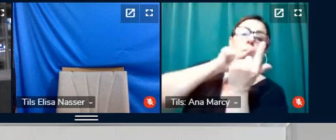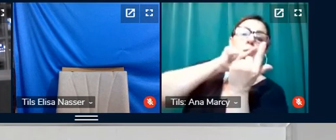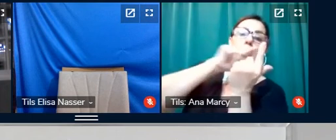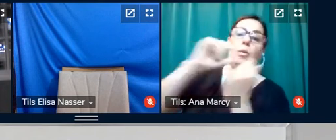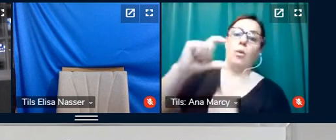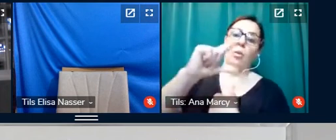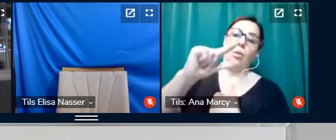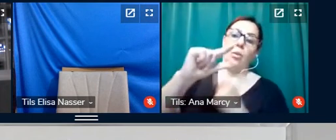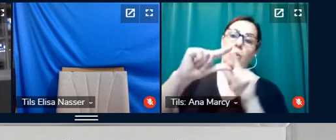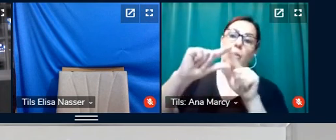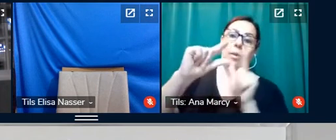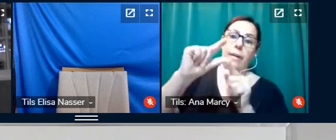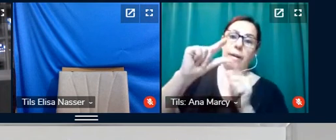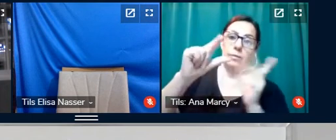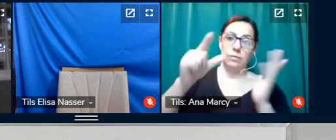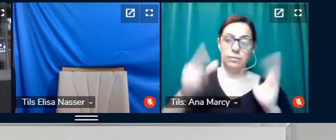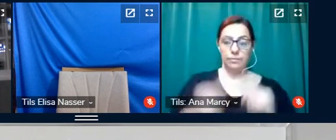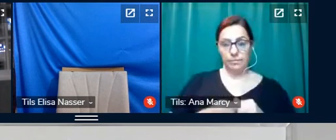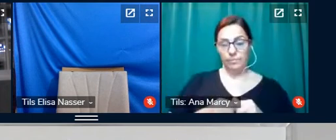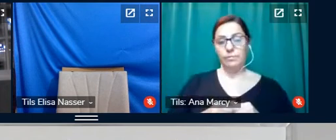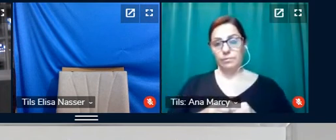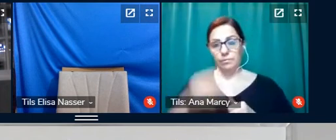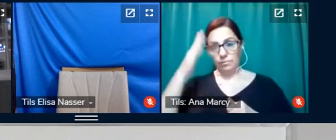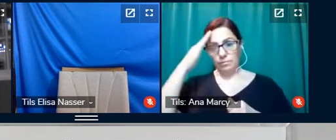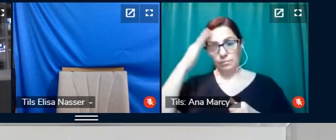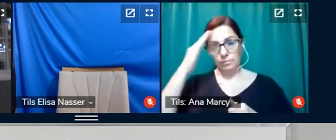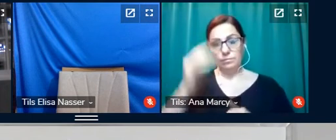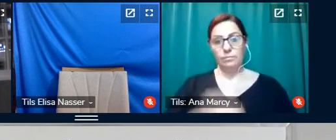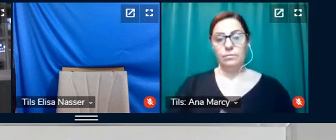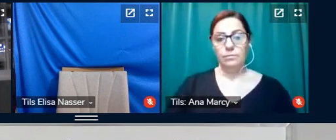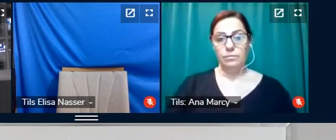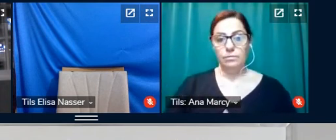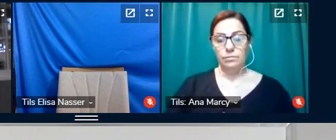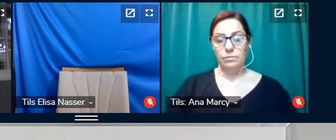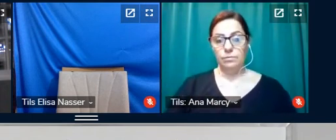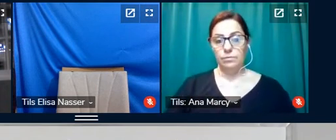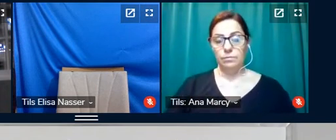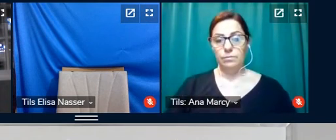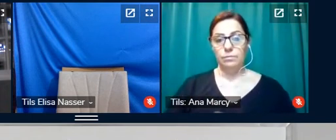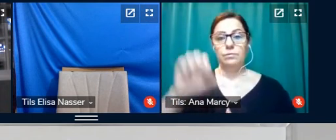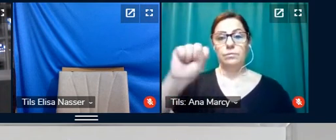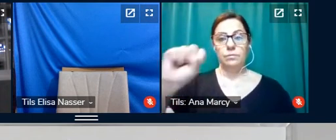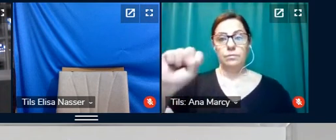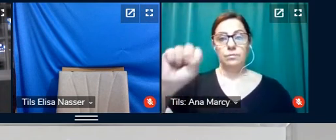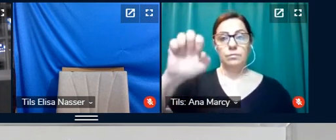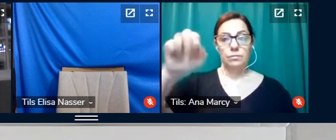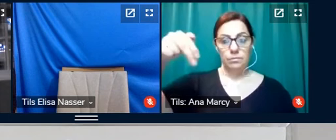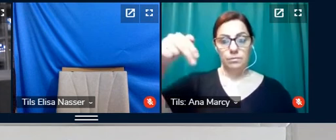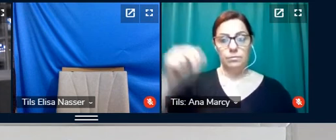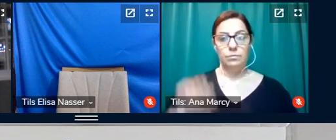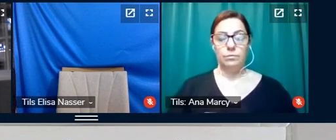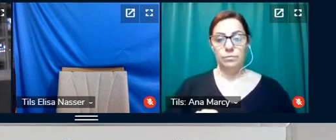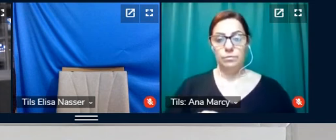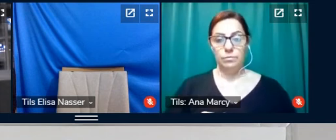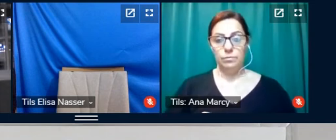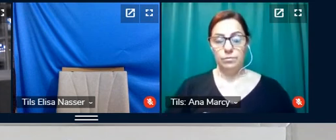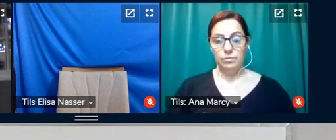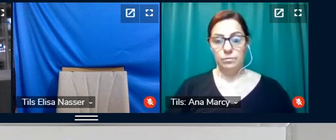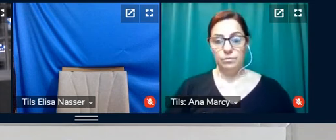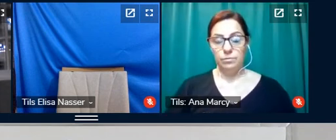Então, aqui o FX agora é o cateto oposto. A gente acha via seno. Então, seno de